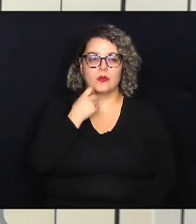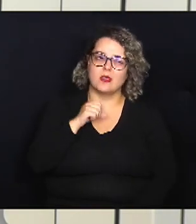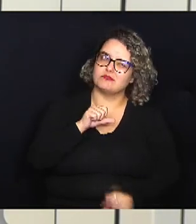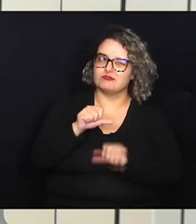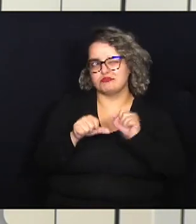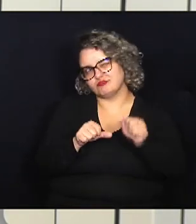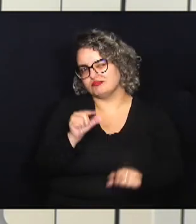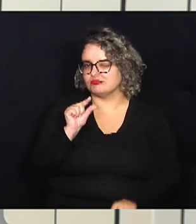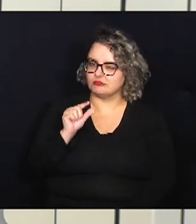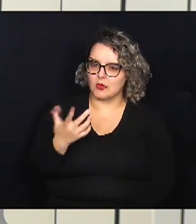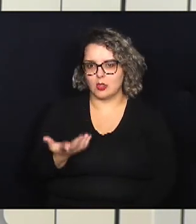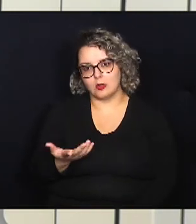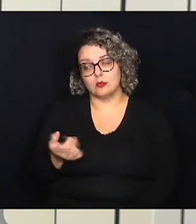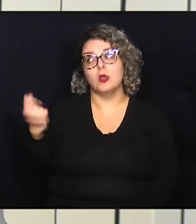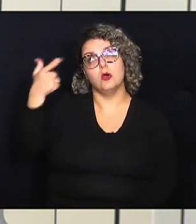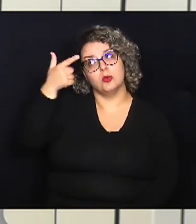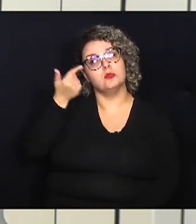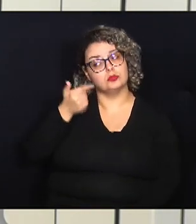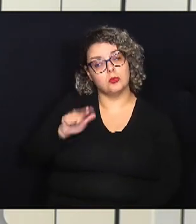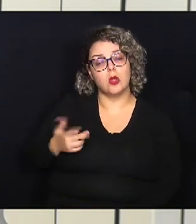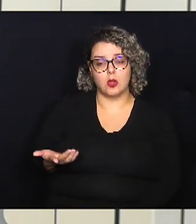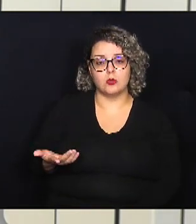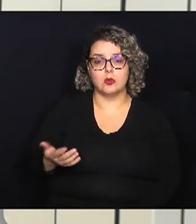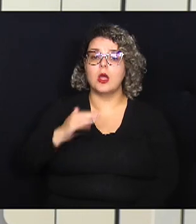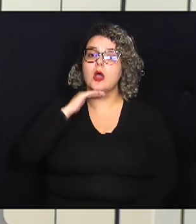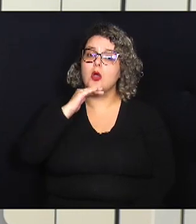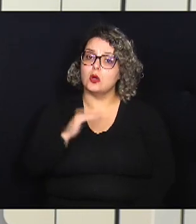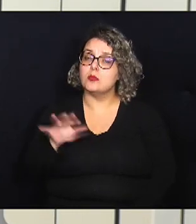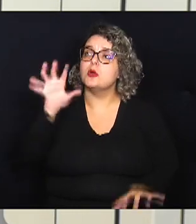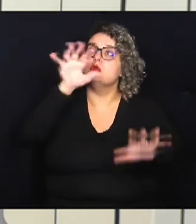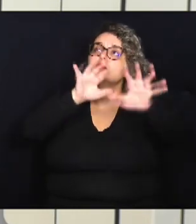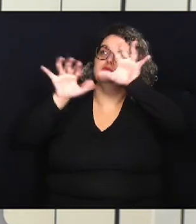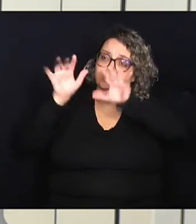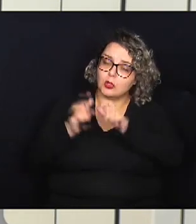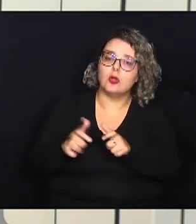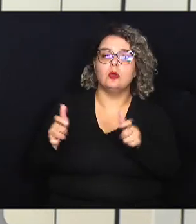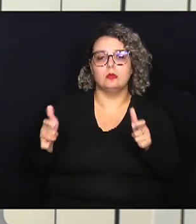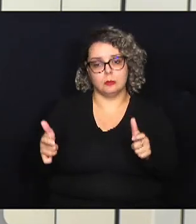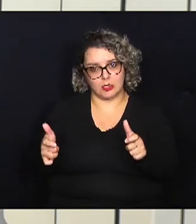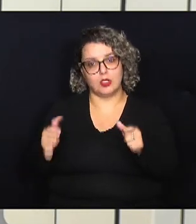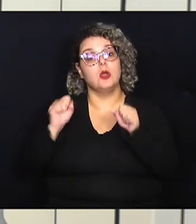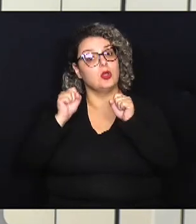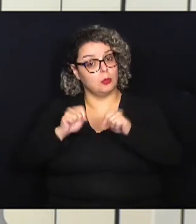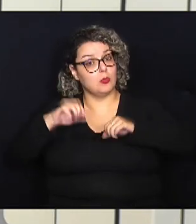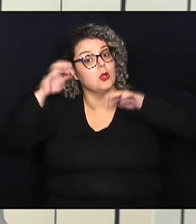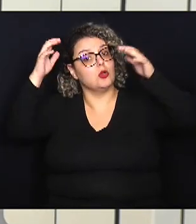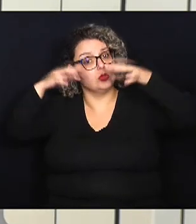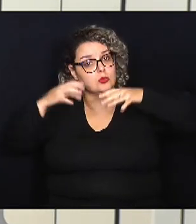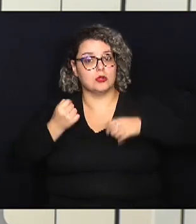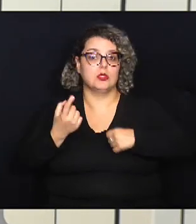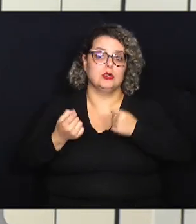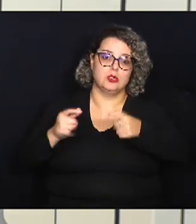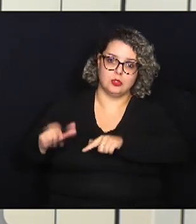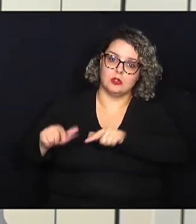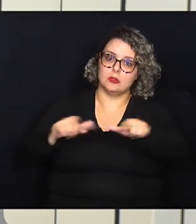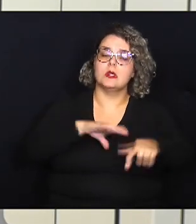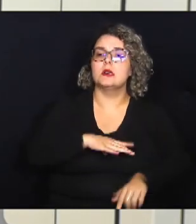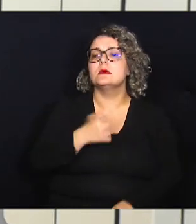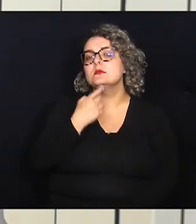muito, o sol continua aparecendo, à tarde nebulosidade aumenta e pode chover em alguns locais da